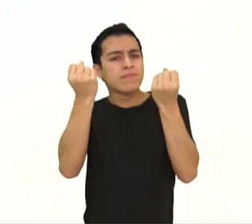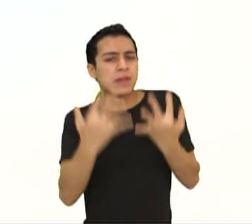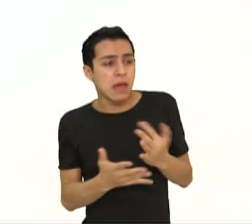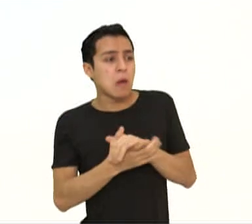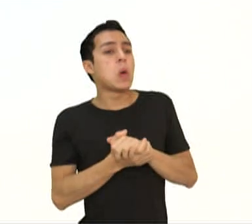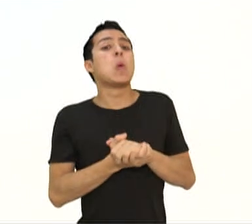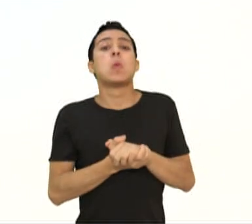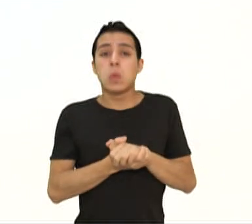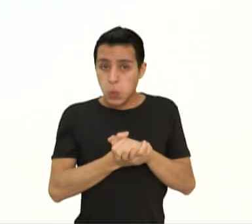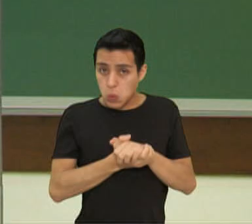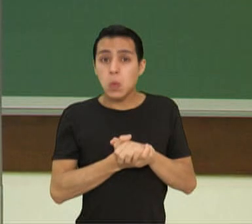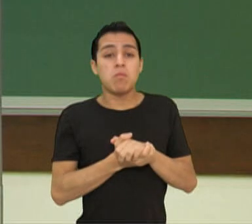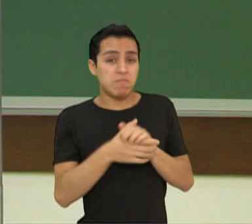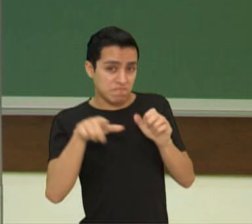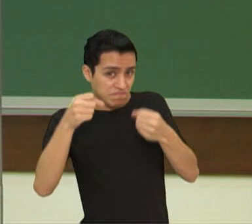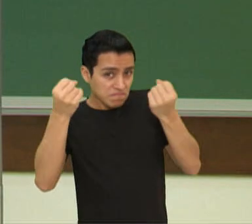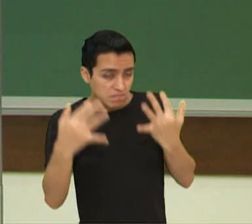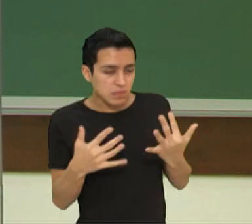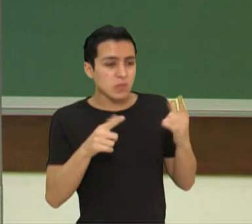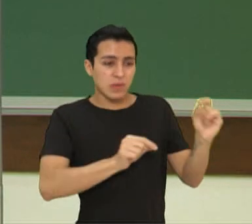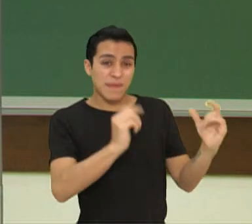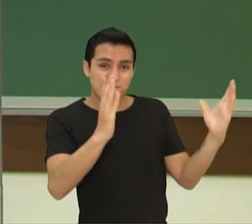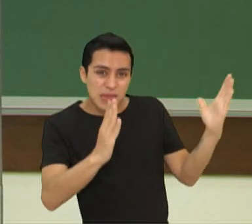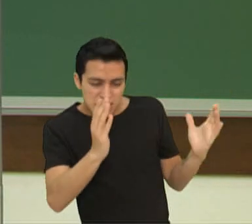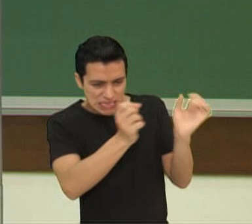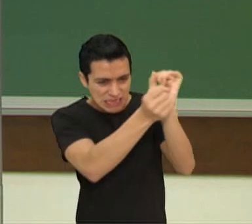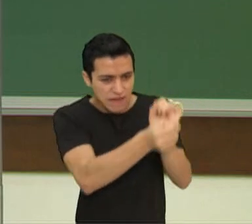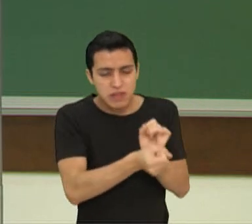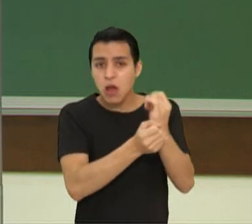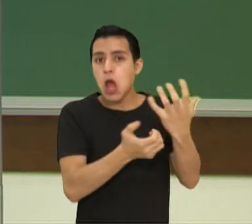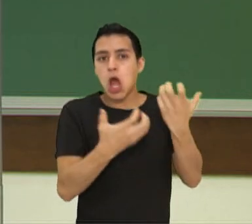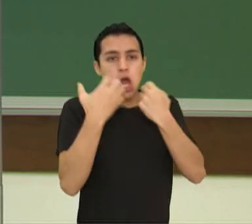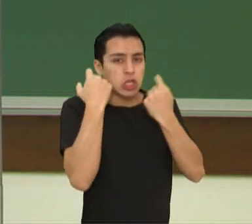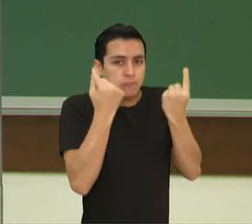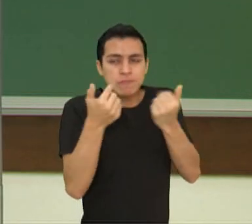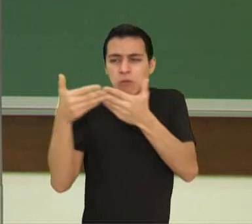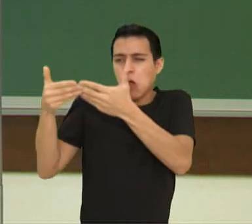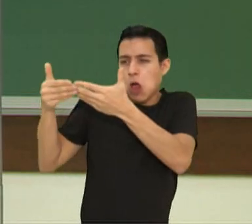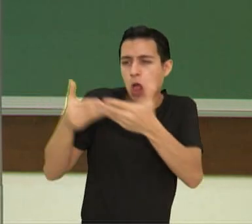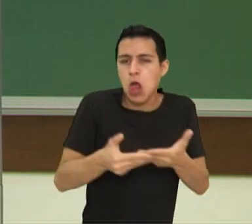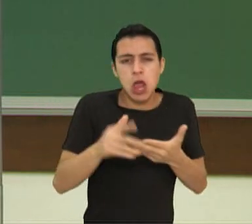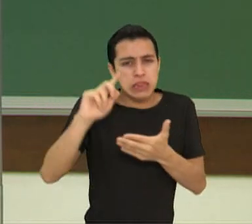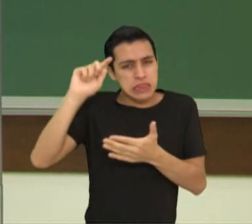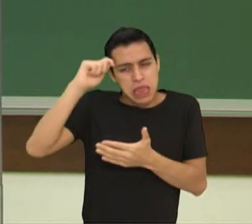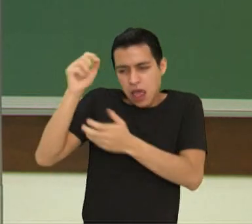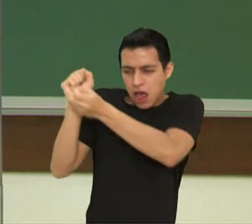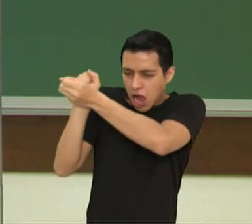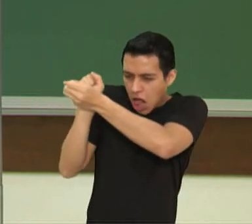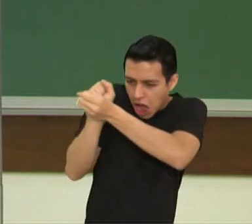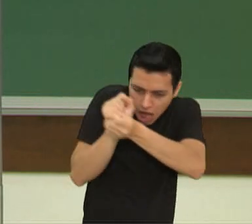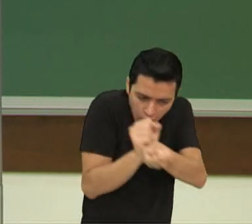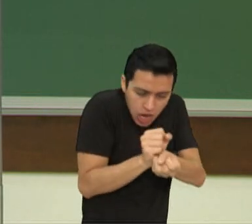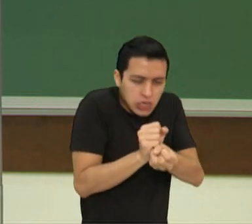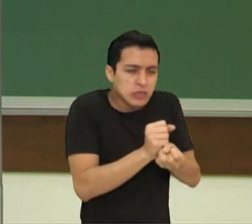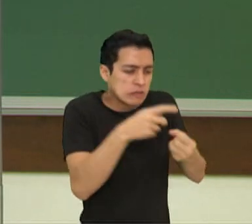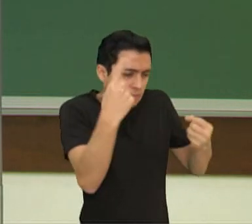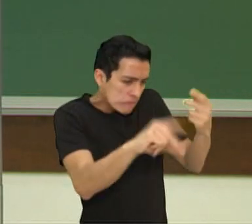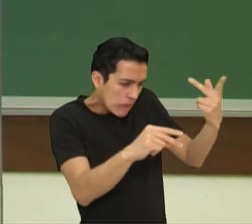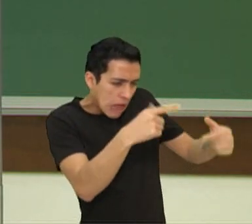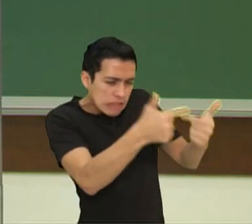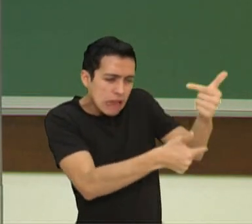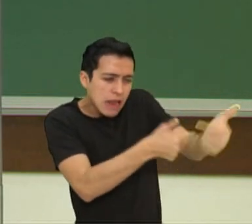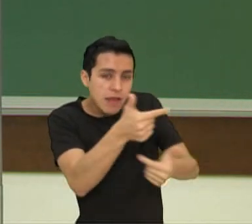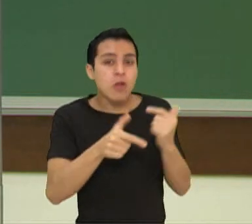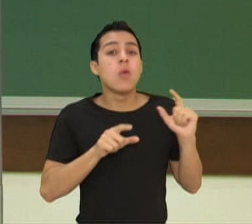algo muito lucrativo, né, no período. Todo esse tráfico negreiro. Ele usa até um argumento de...